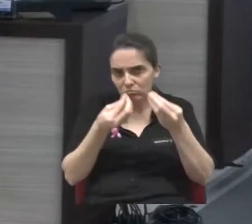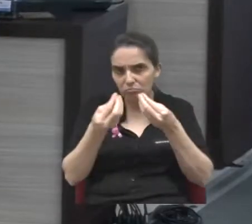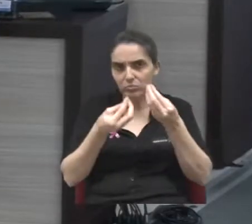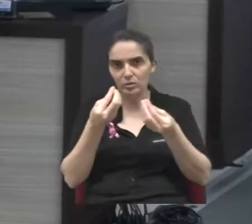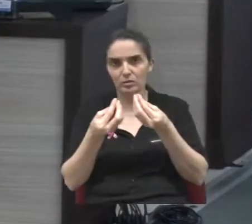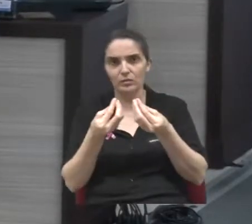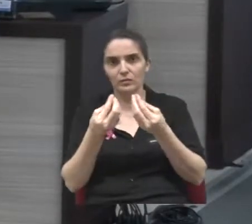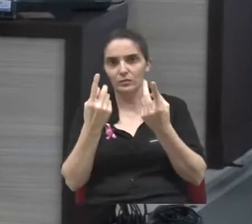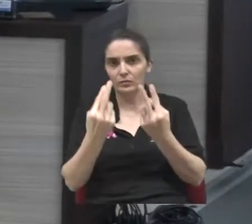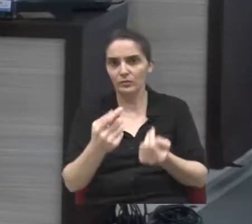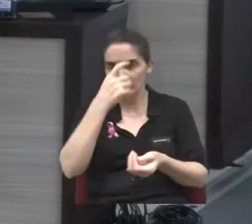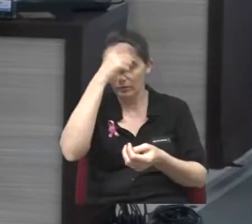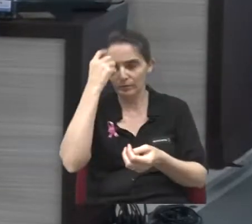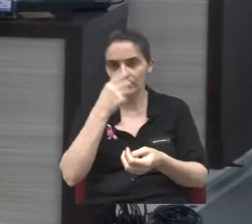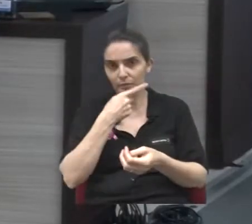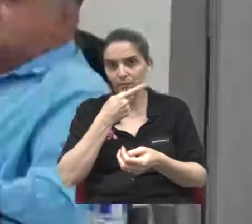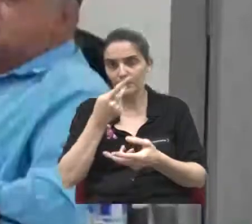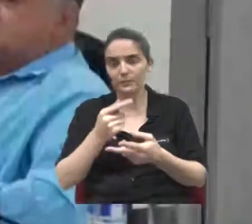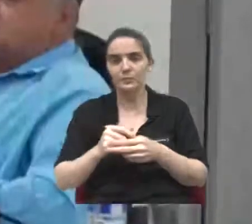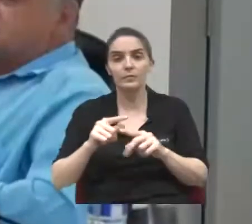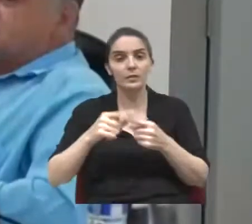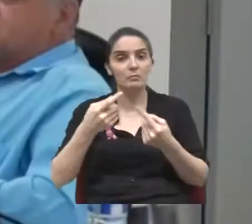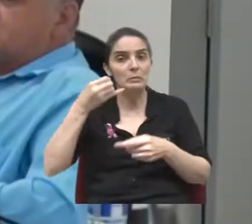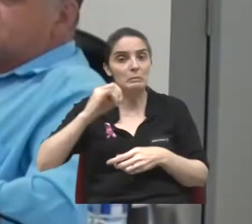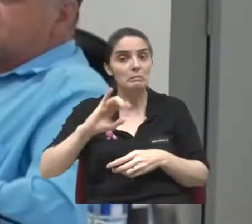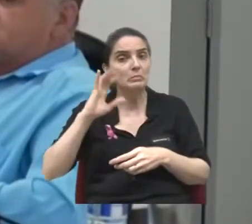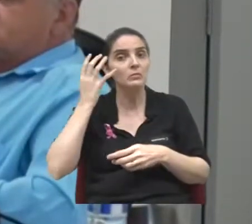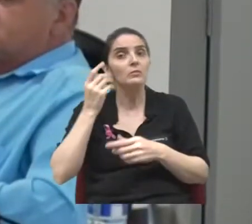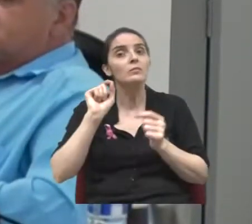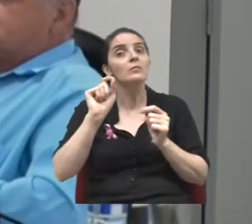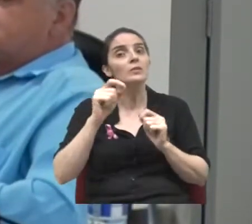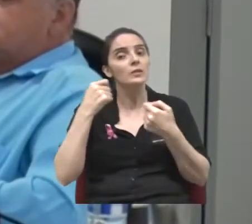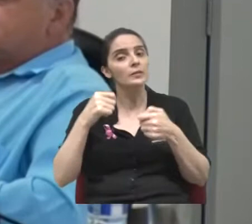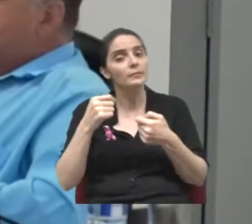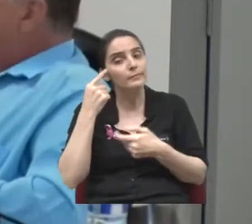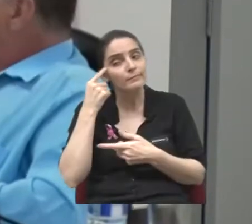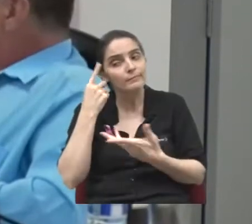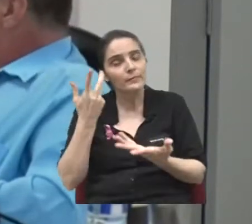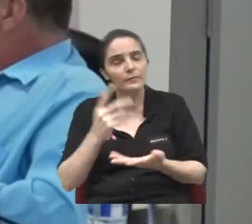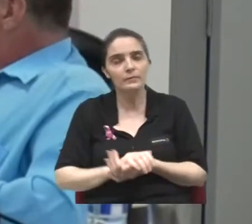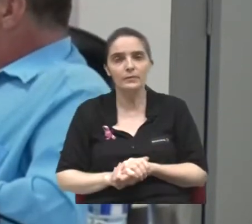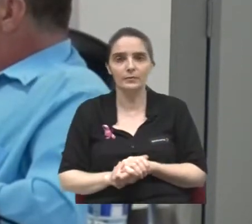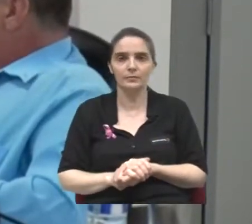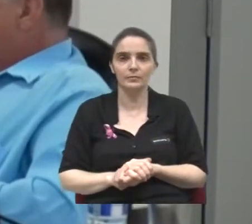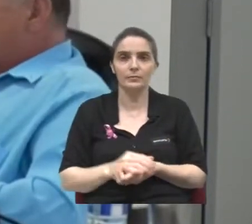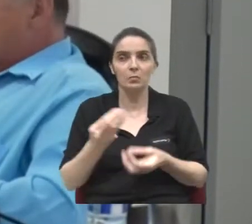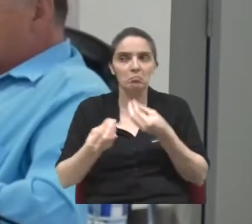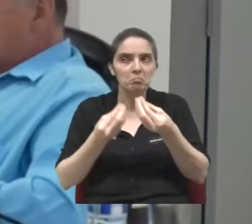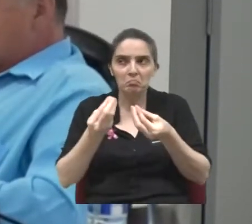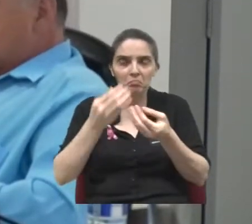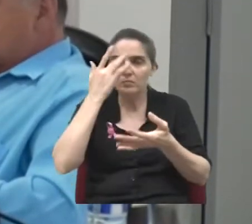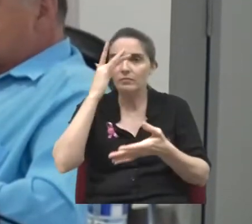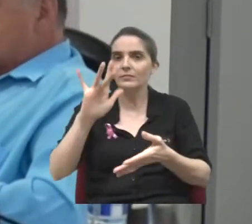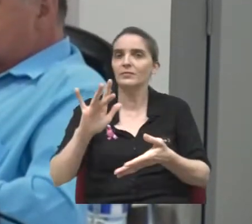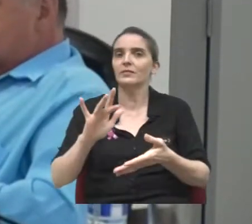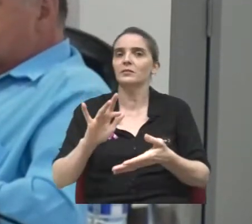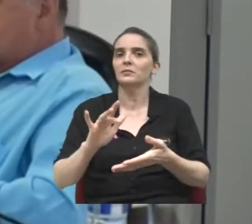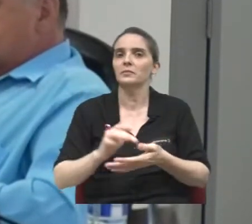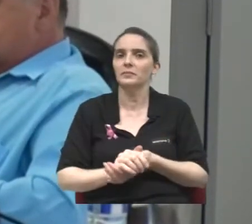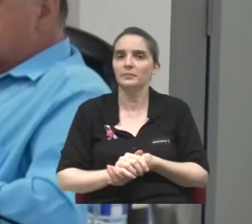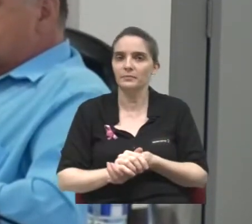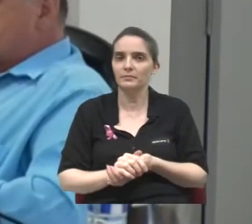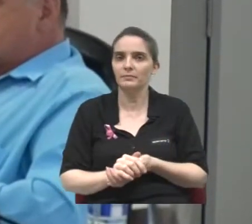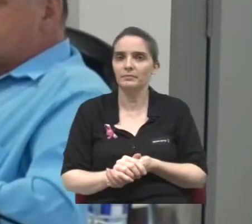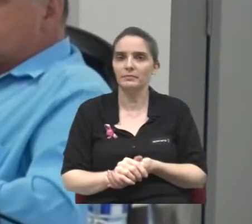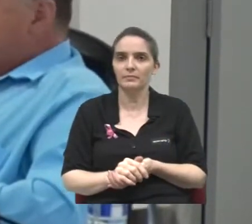Xavier, mas se acontecer, entre aspas, a gente vai ter que dar um jeito. Como? Não sabemos. E fica mais uma vez, a gente sabe, fica